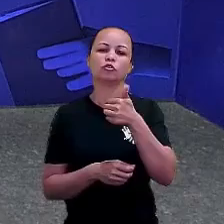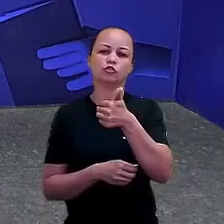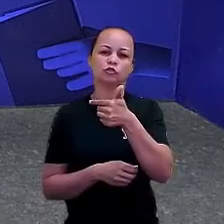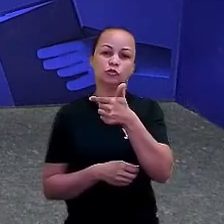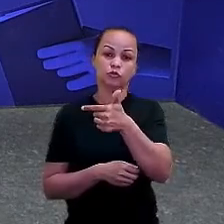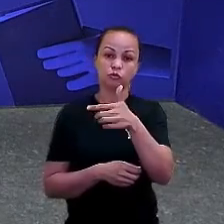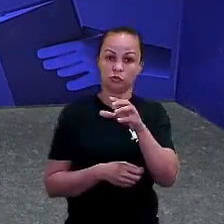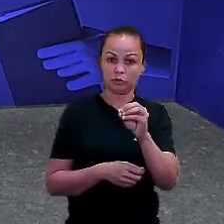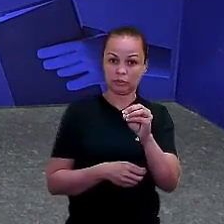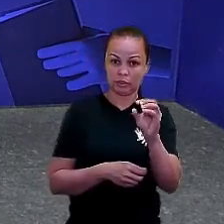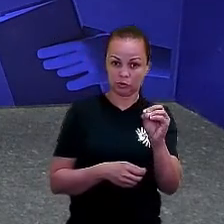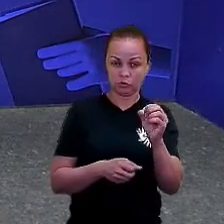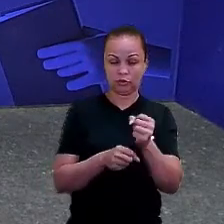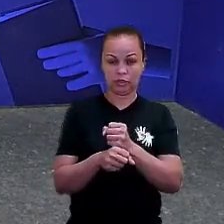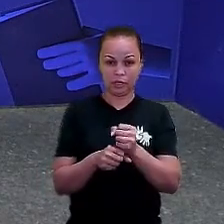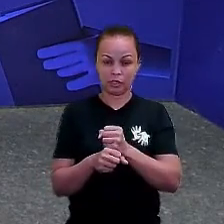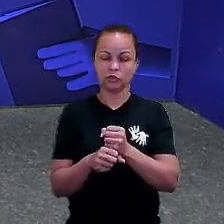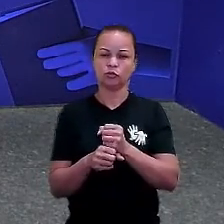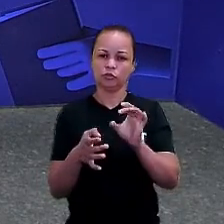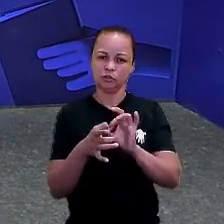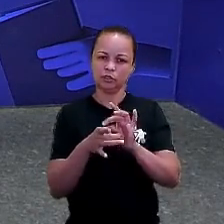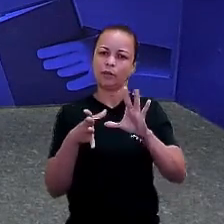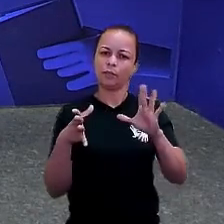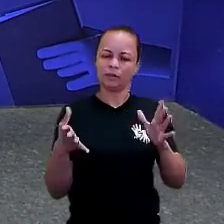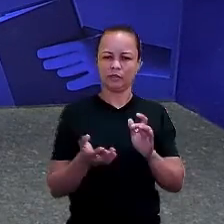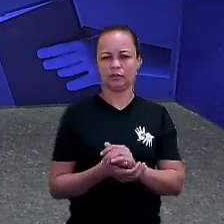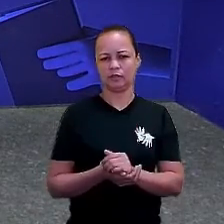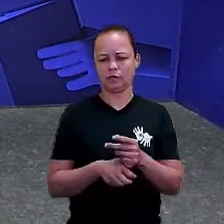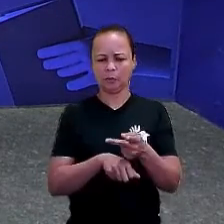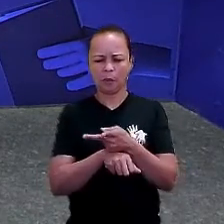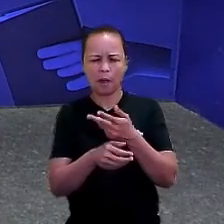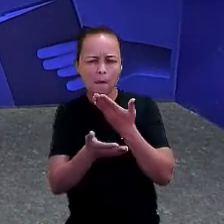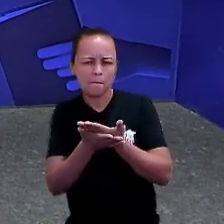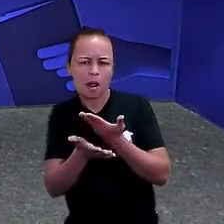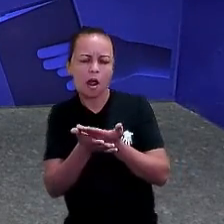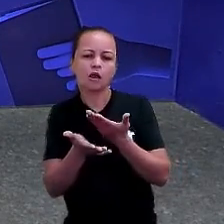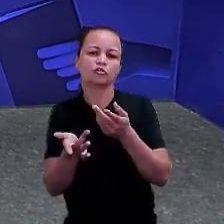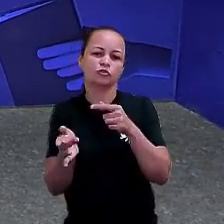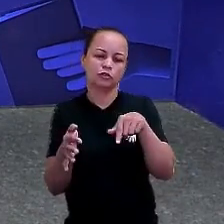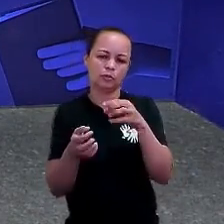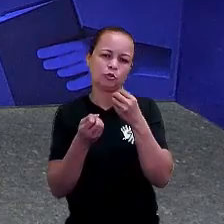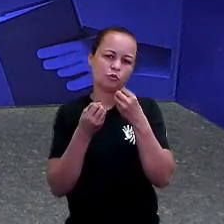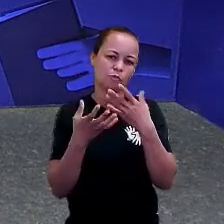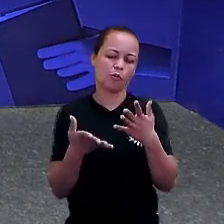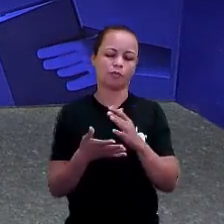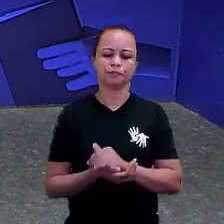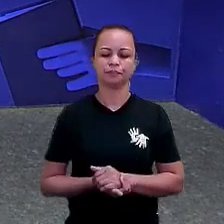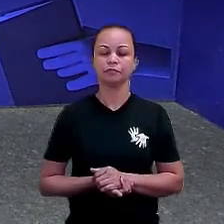Então, estudem, procurem. Sempre é bom, conhecimento. Então, é esse momento que eu vou me